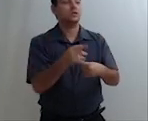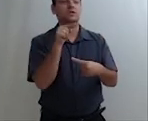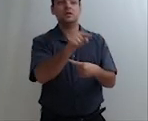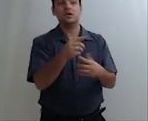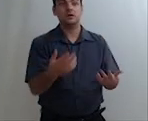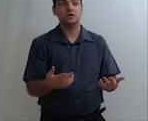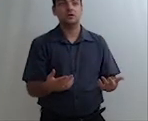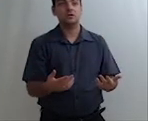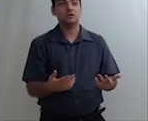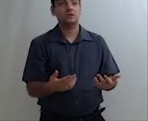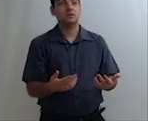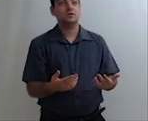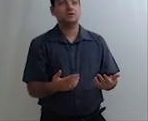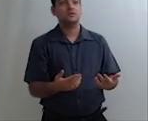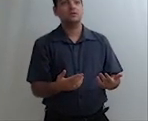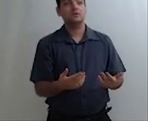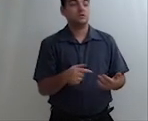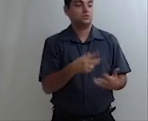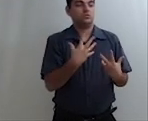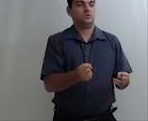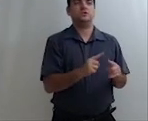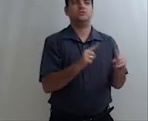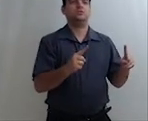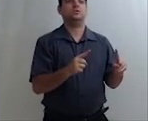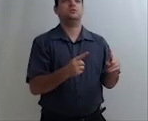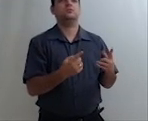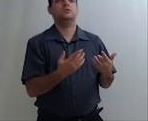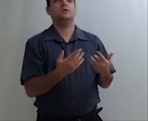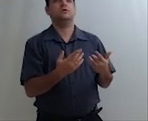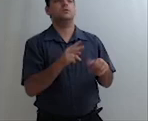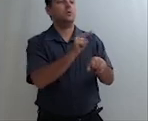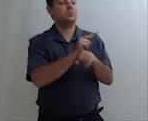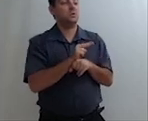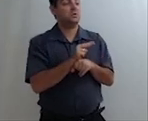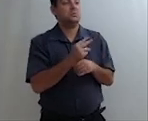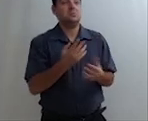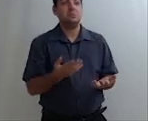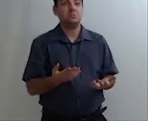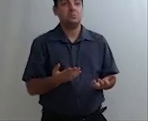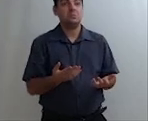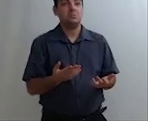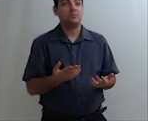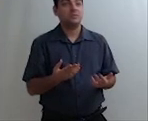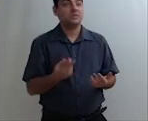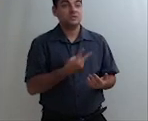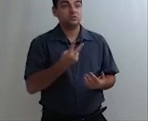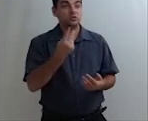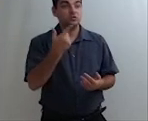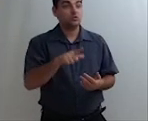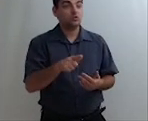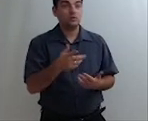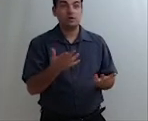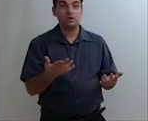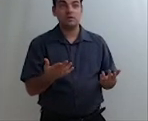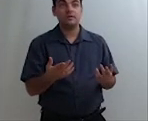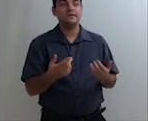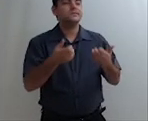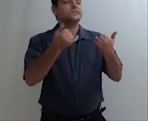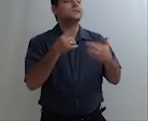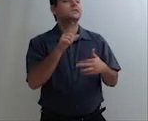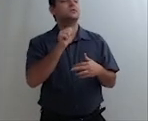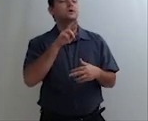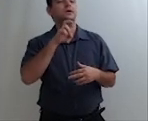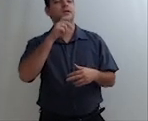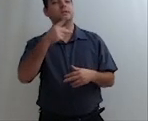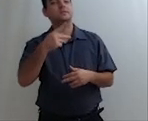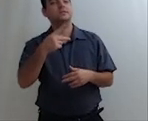negou seguimento a que negou provimento ao apelo defensivo argumentando que o areste embargado